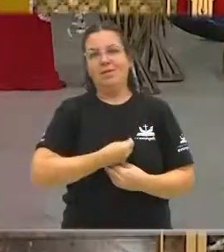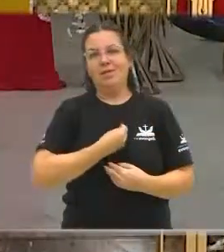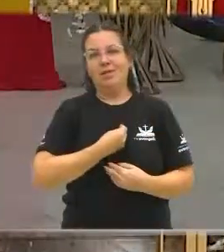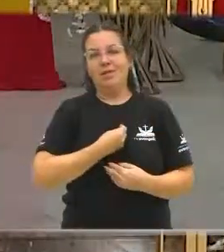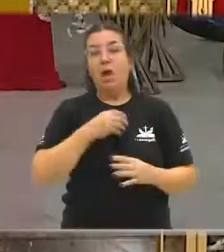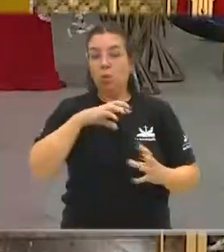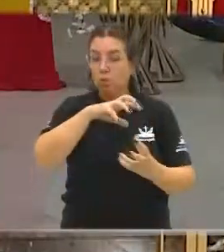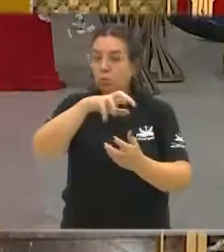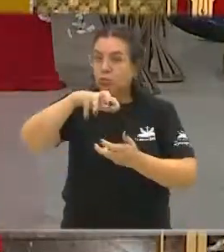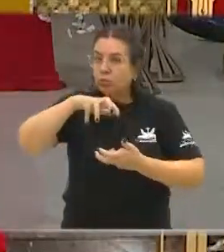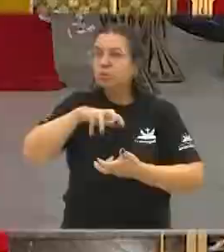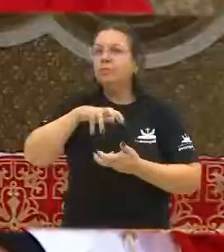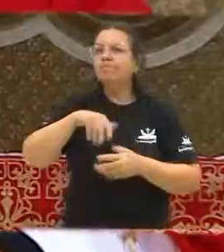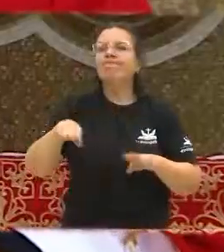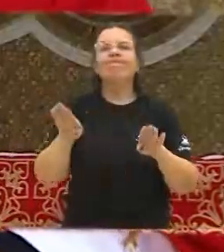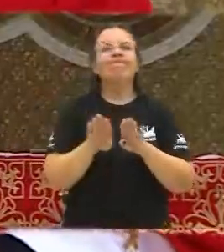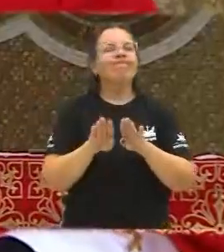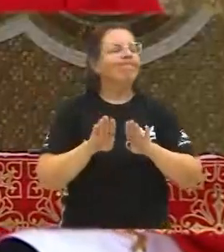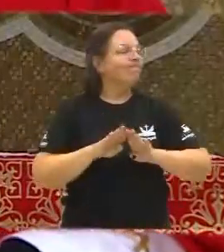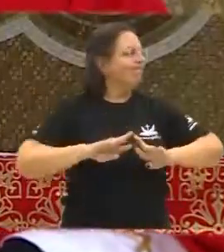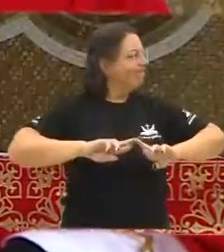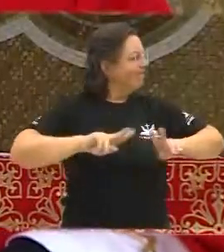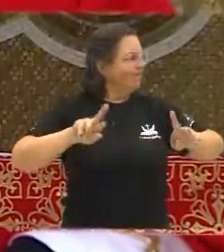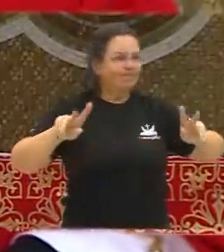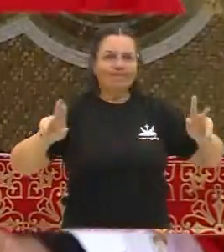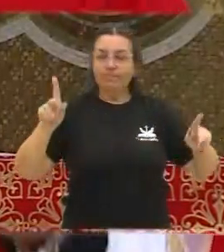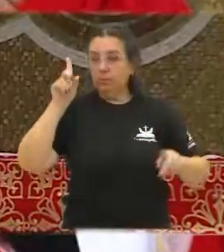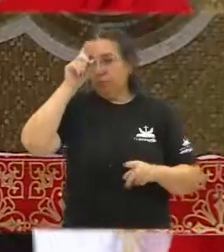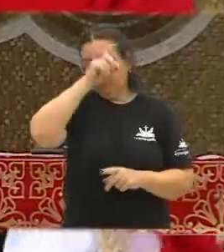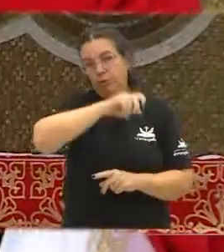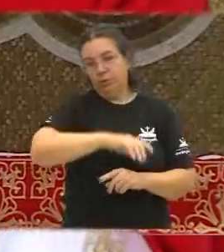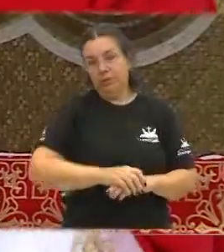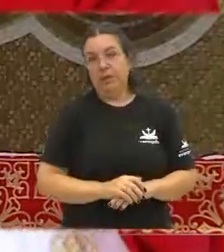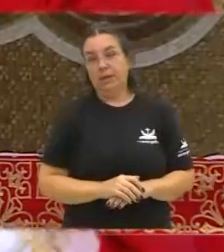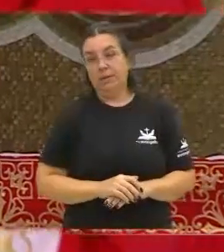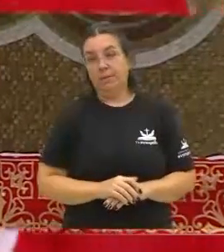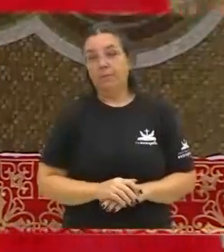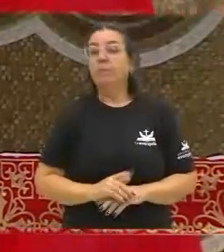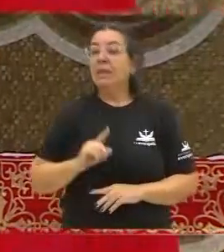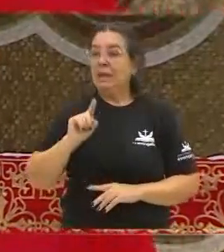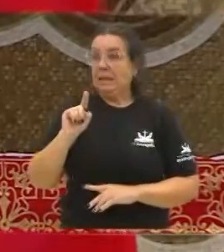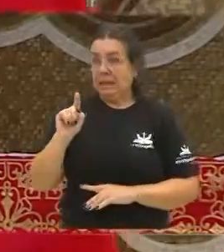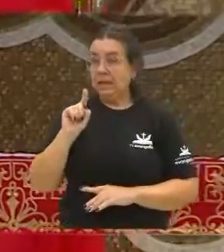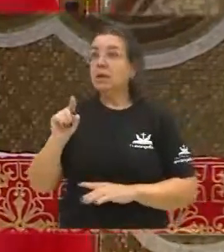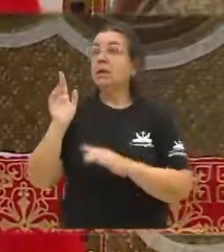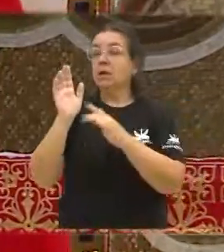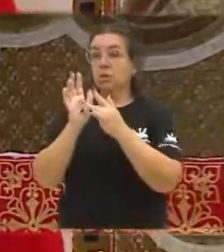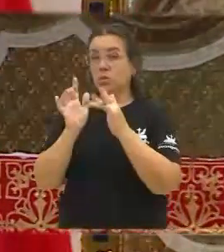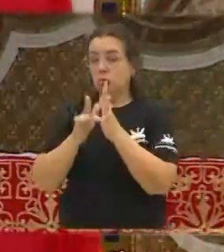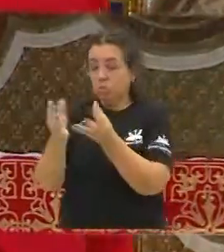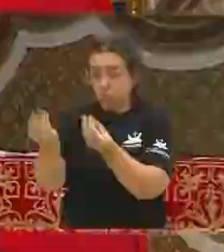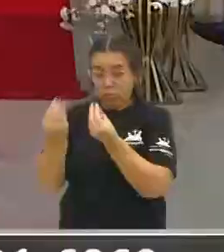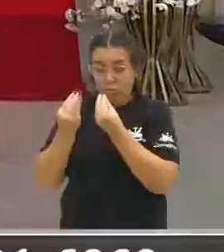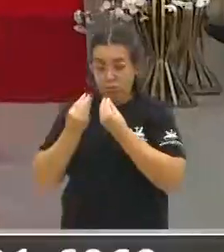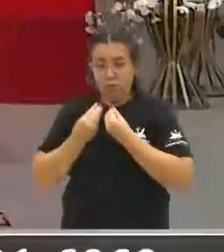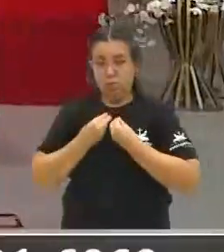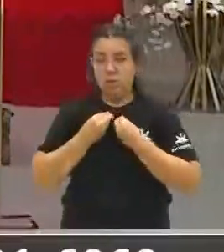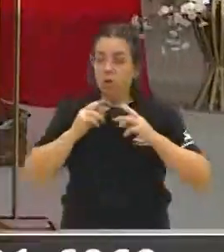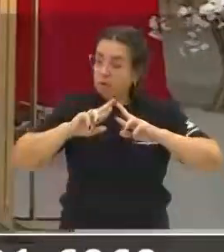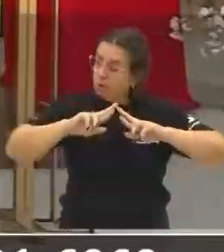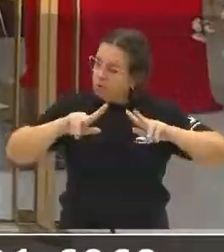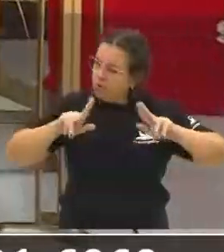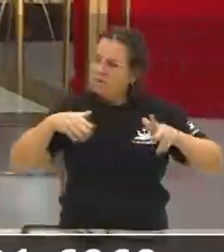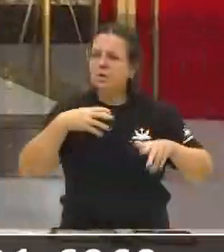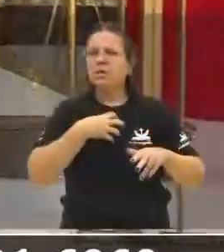o mundo em suas dificuldades, nos dando uma forma diferente de